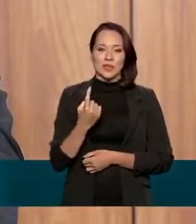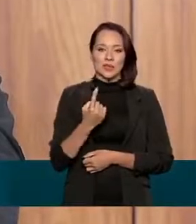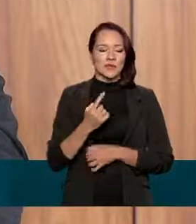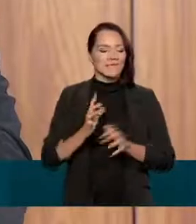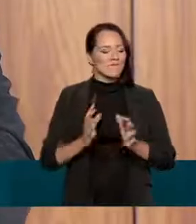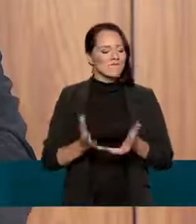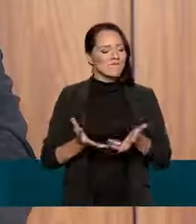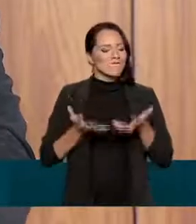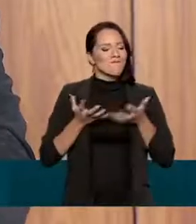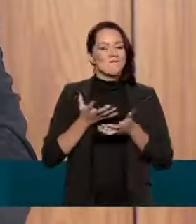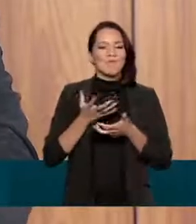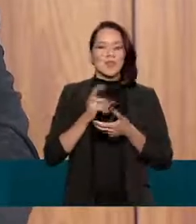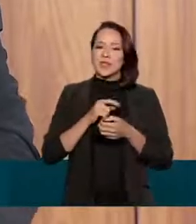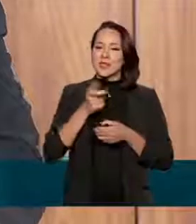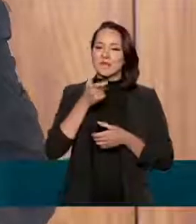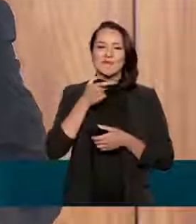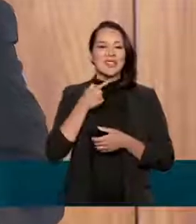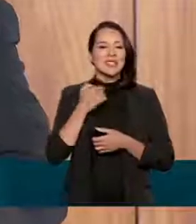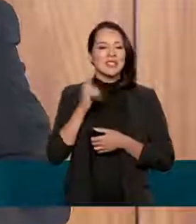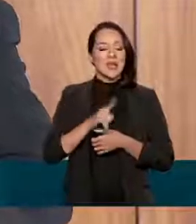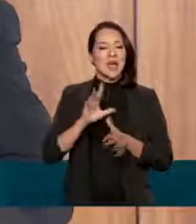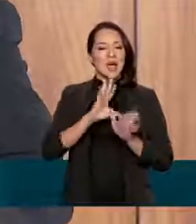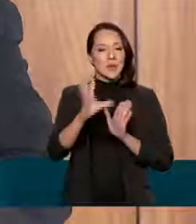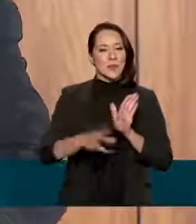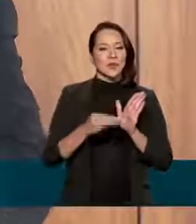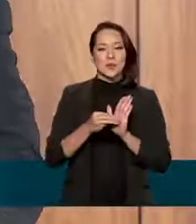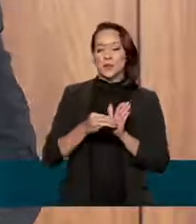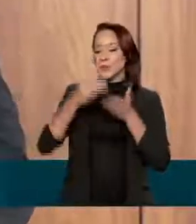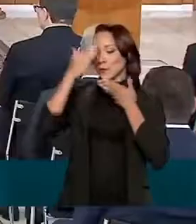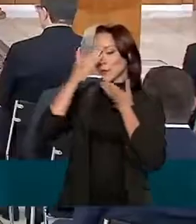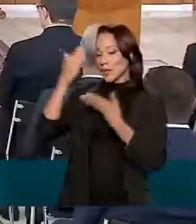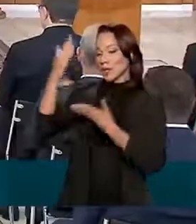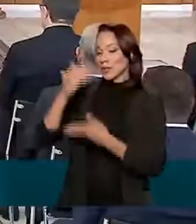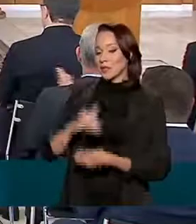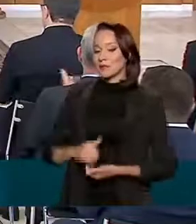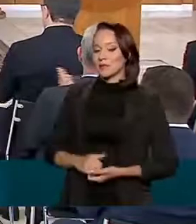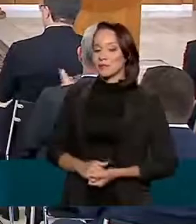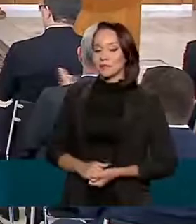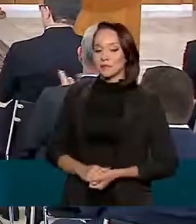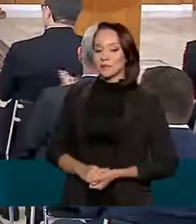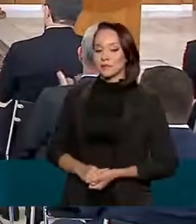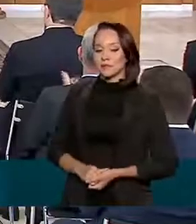rica e desejada Amazônia Muito obrigado irmã e